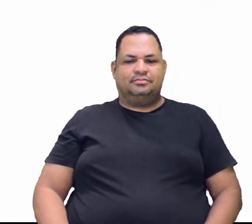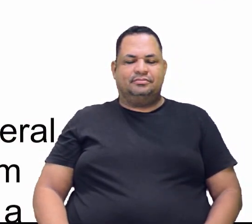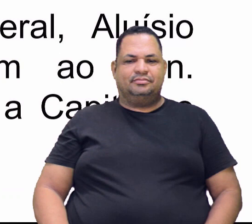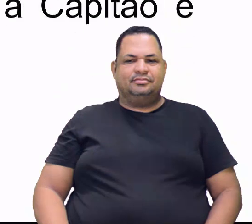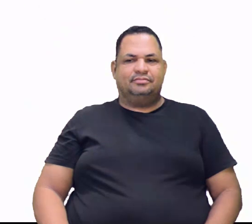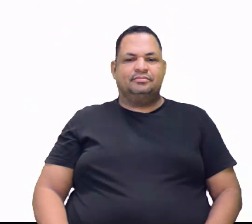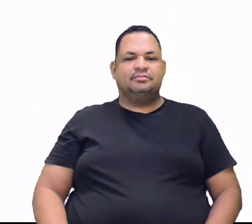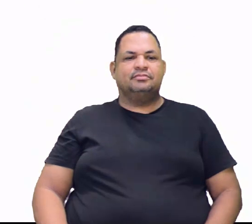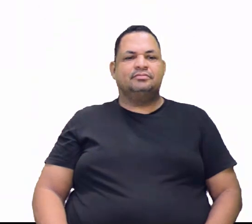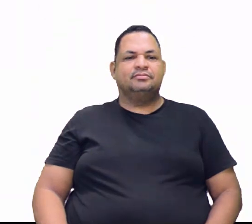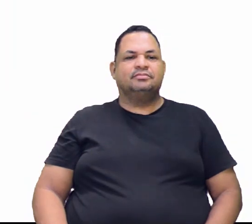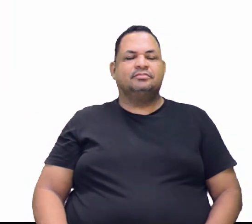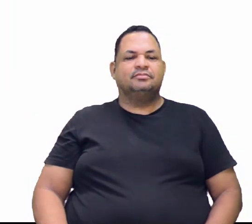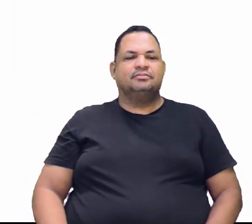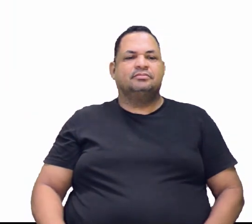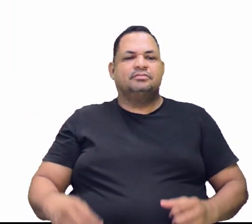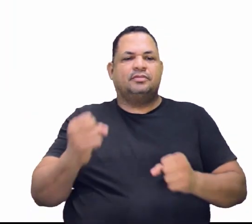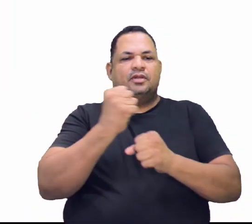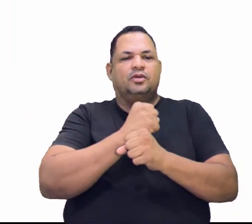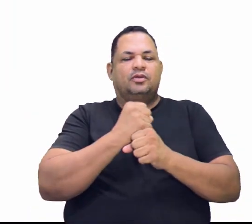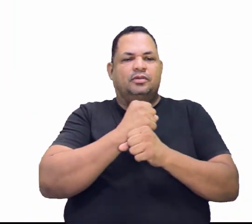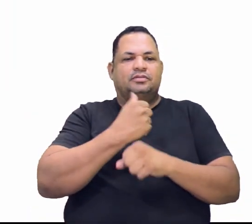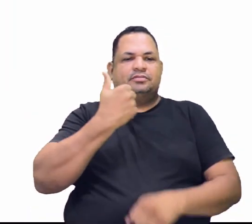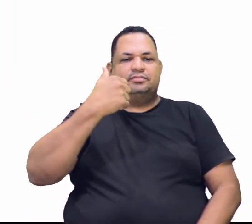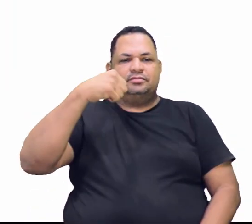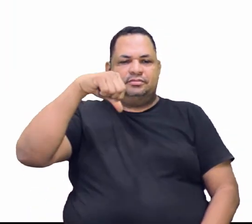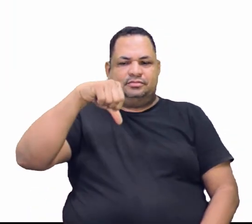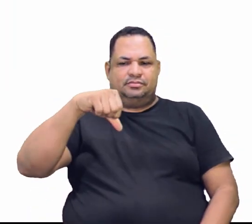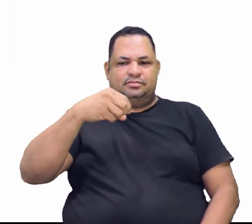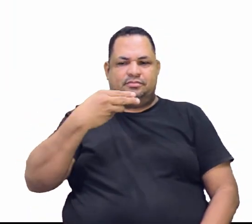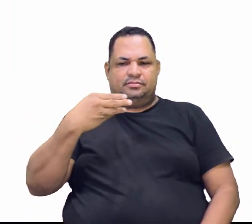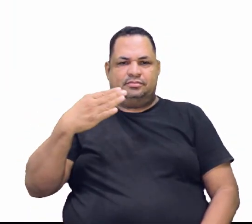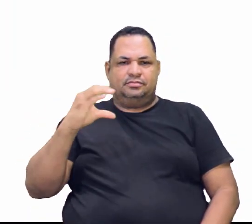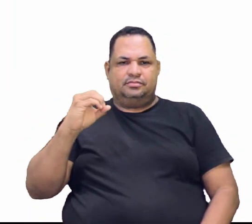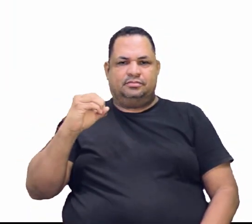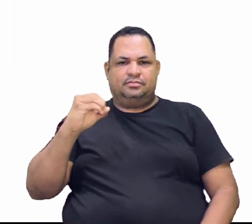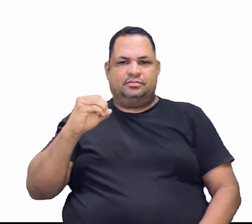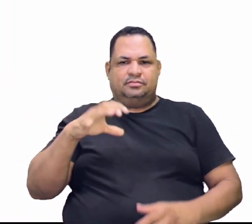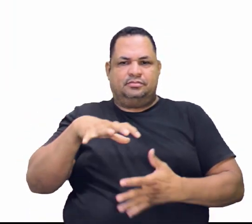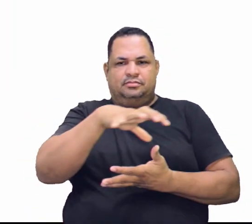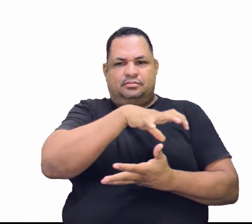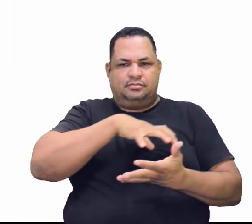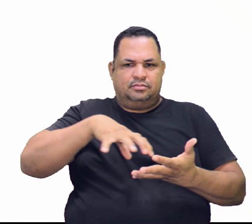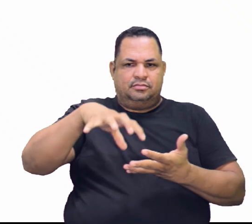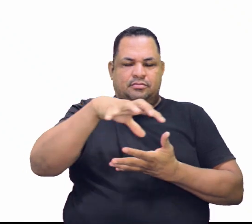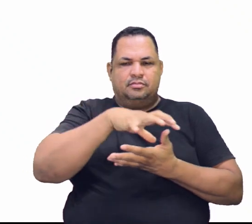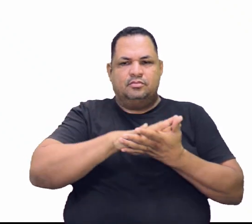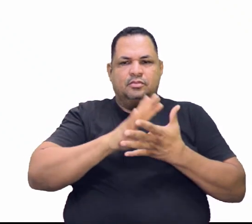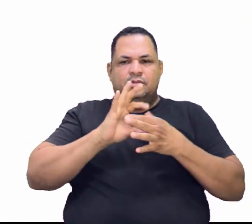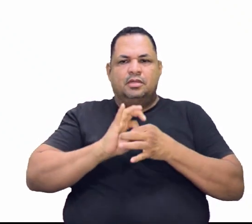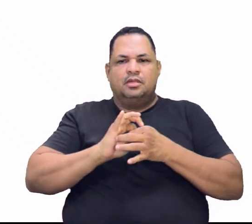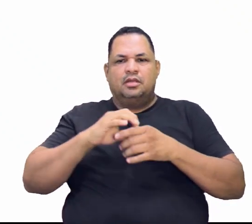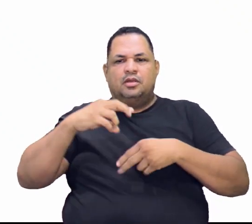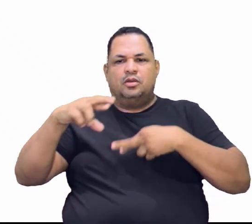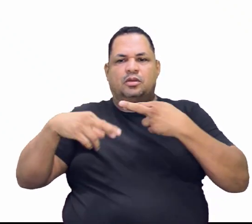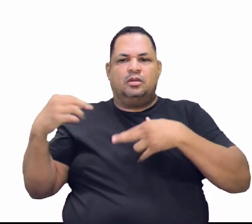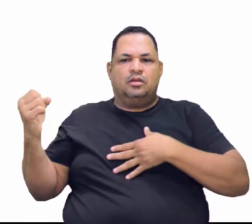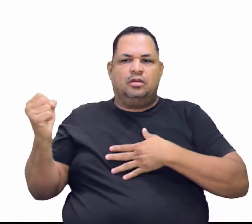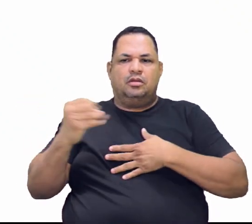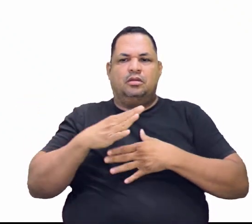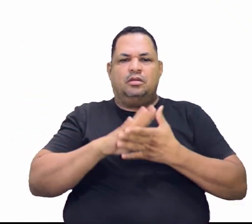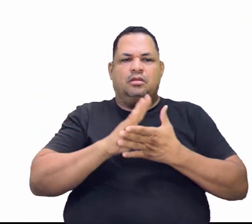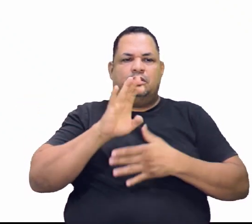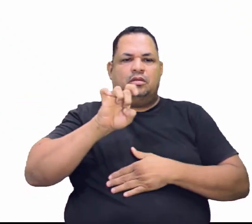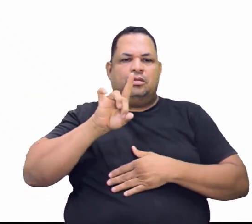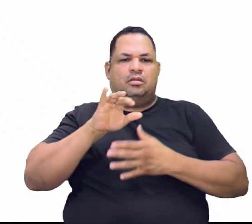viu? Vamos lá. Fica rindo. Em 1930, com a Revolução Liberal, o Aloysio